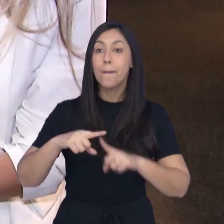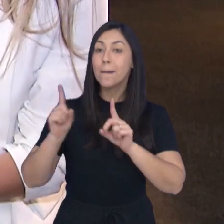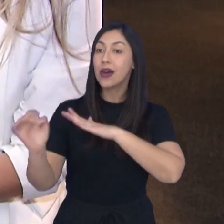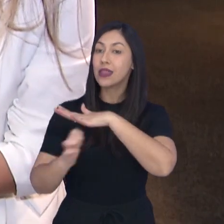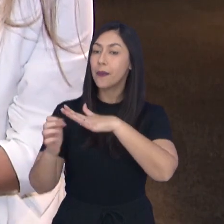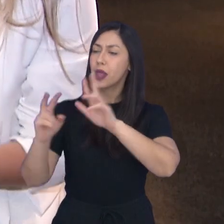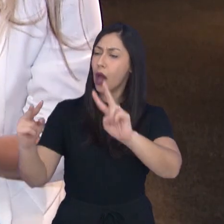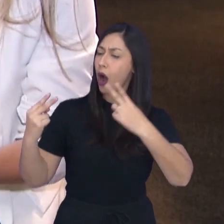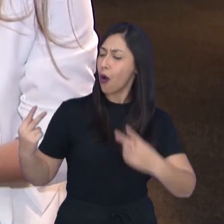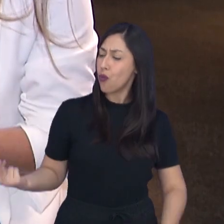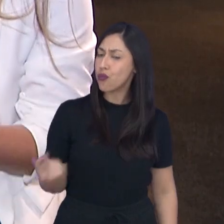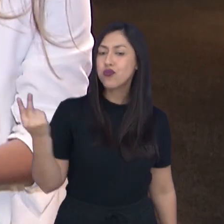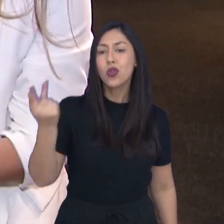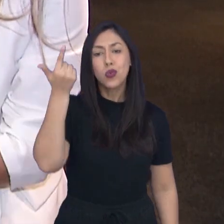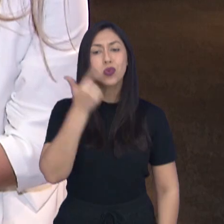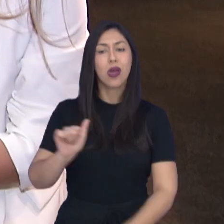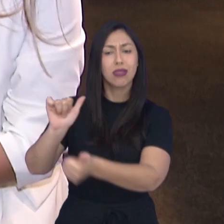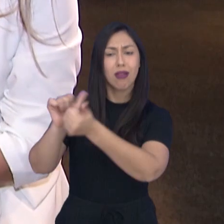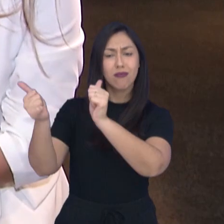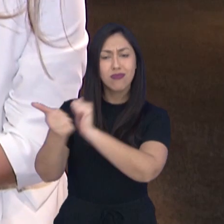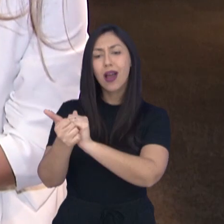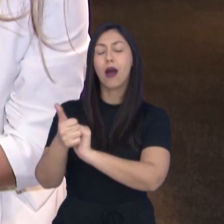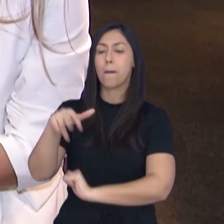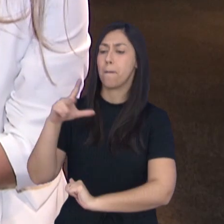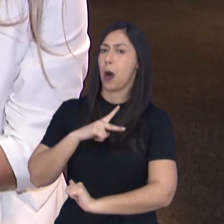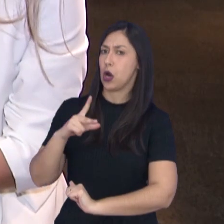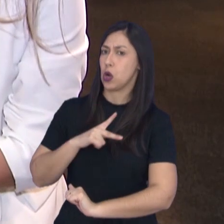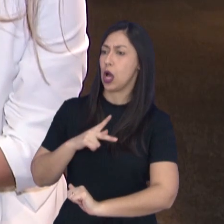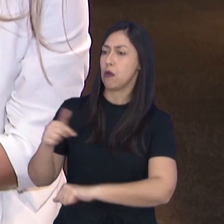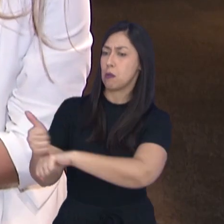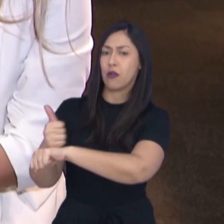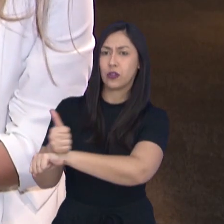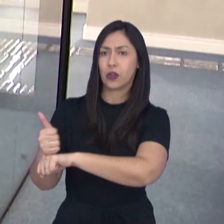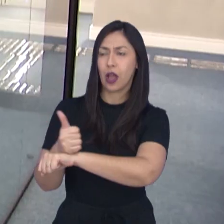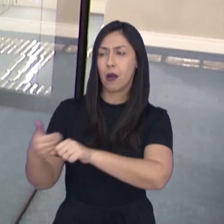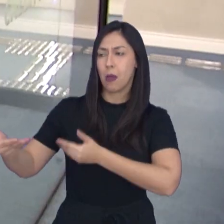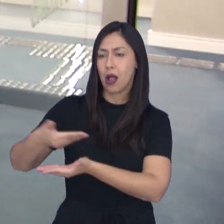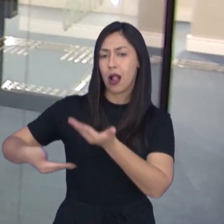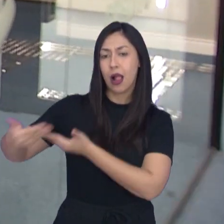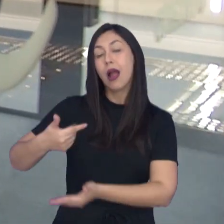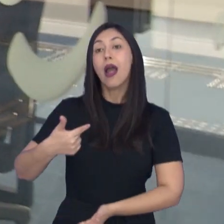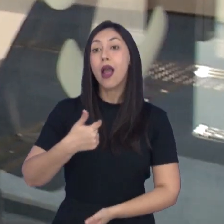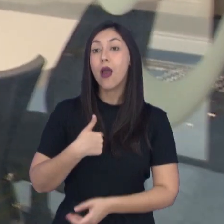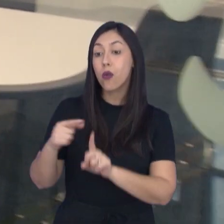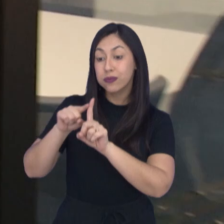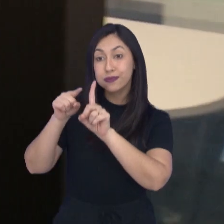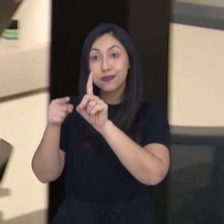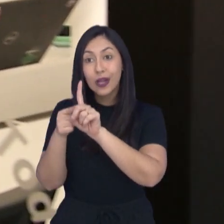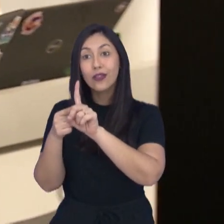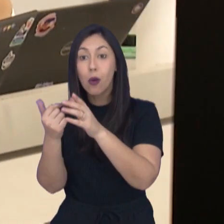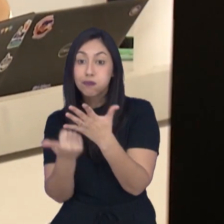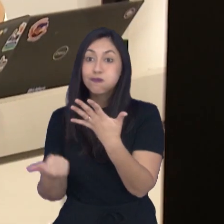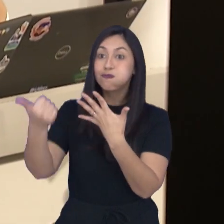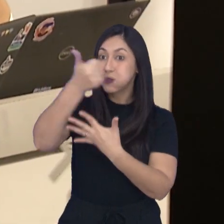como profissional e que a gente consegue conciliar, né, a nossa vida pessoal e profissional é muito importante. Eu mesma fui promovida grávida, né, quando fui para a